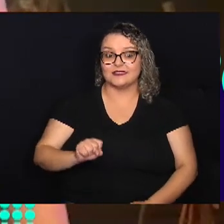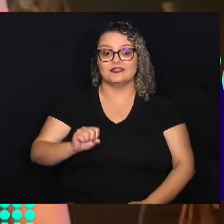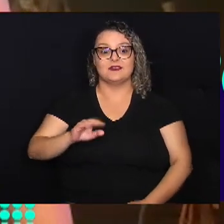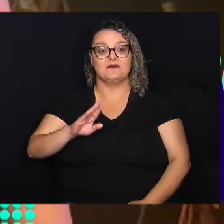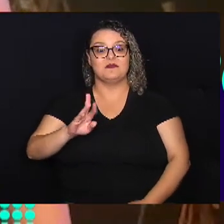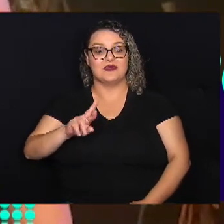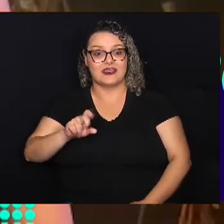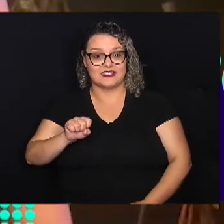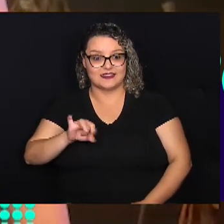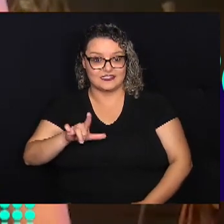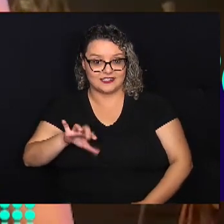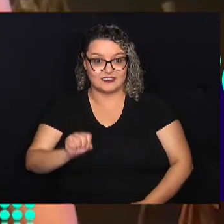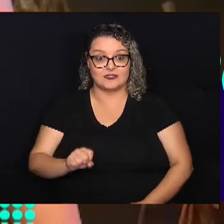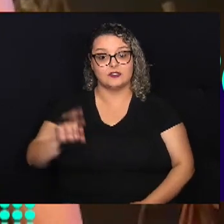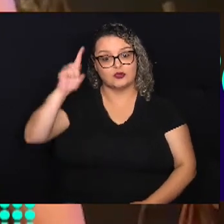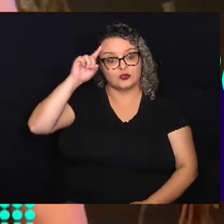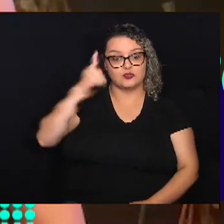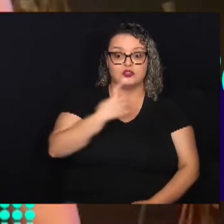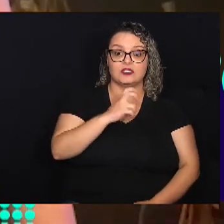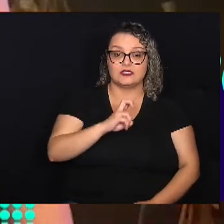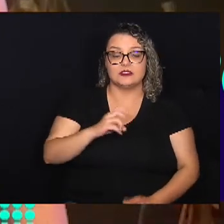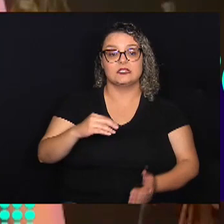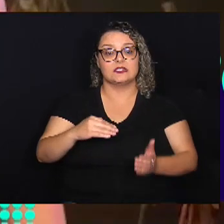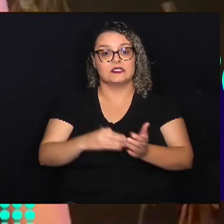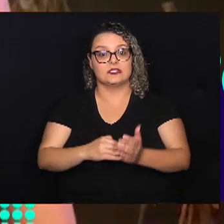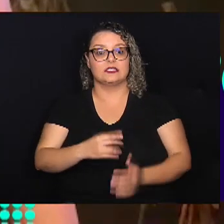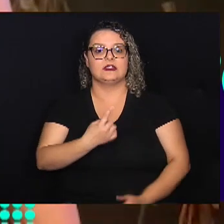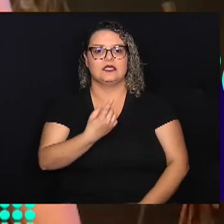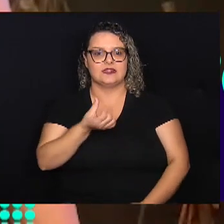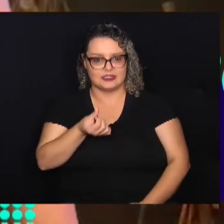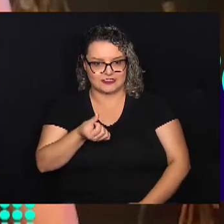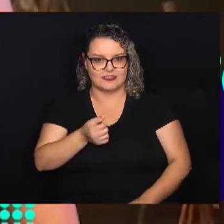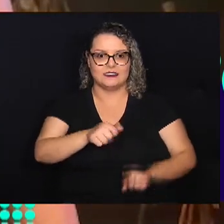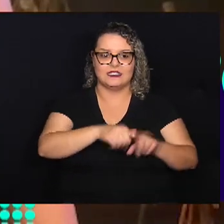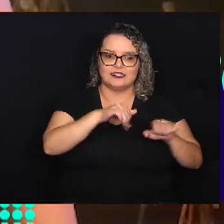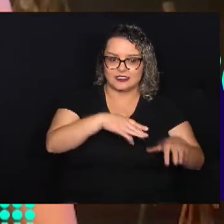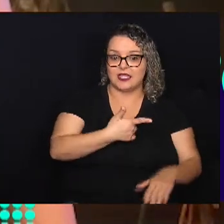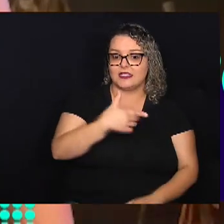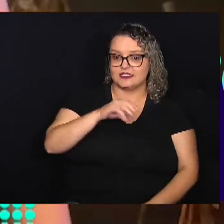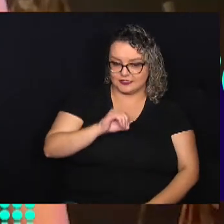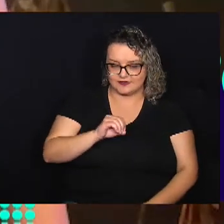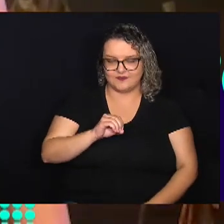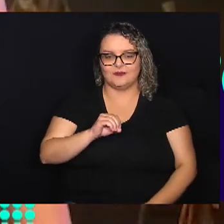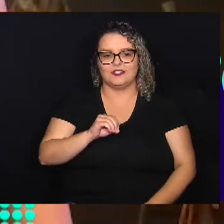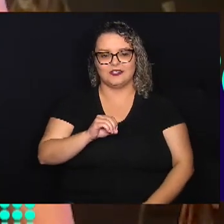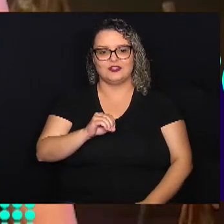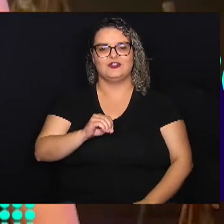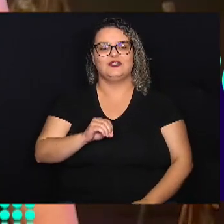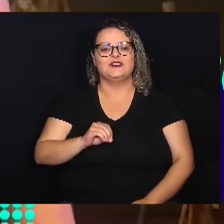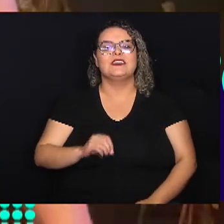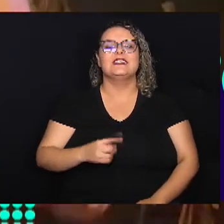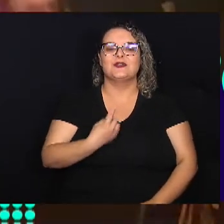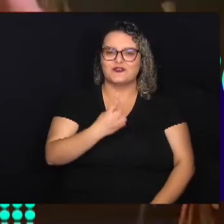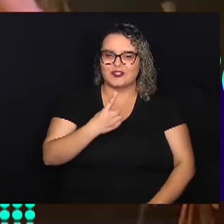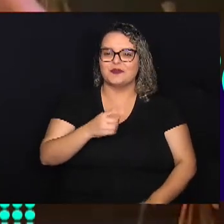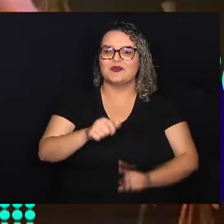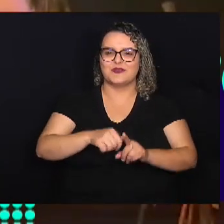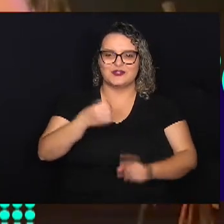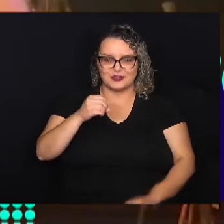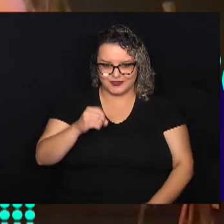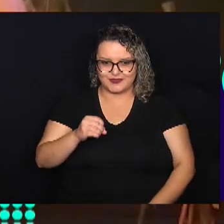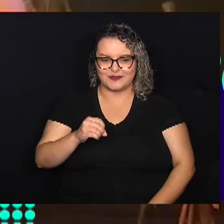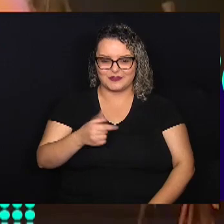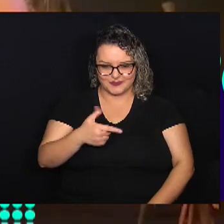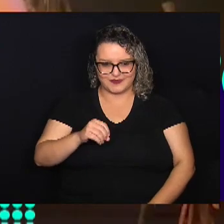Lugares, nos dias 15, 16 e 30 de setembro às 20 horas e no dia 1º de outubro às 19 horas. Sim, os ingressos podem